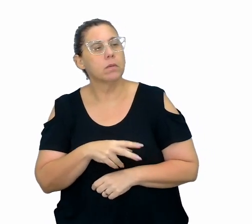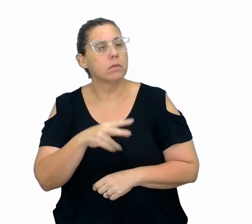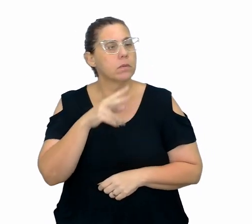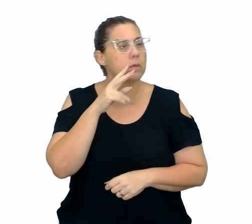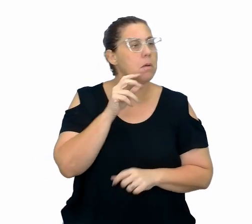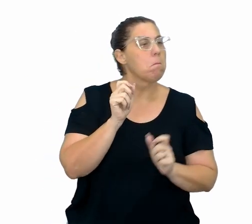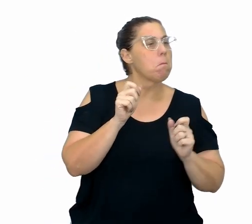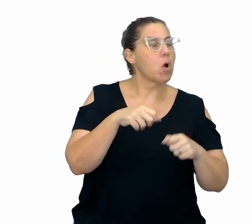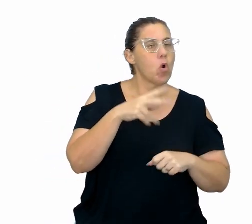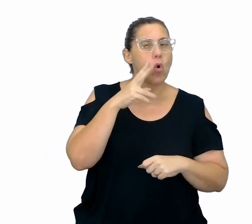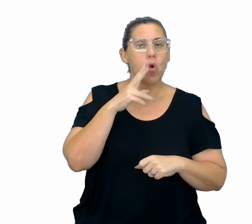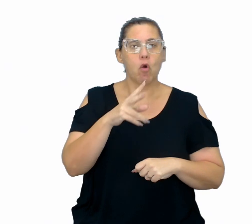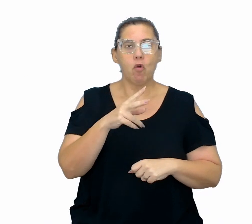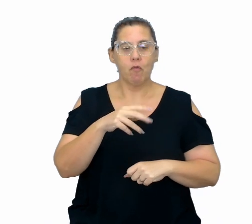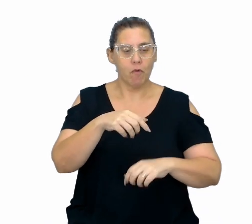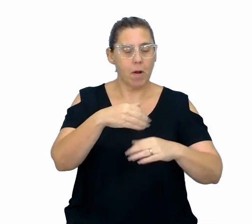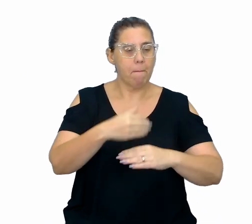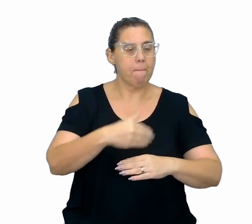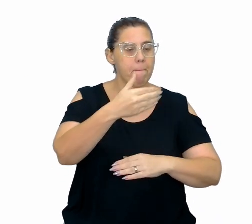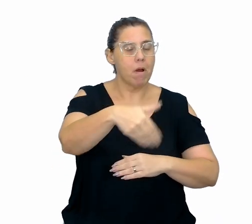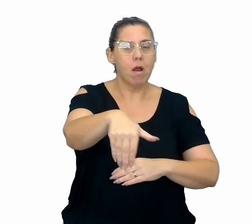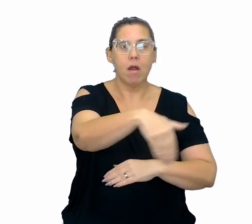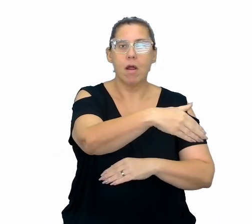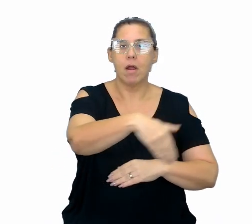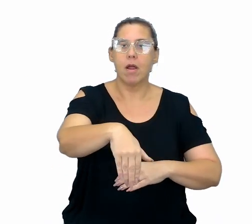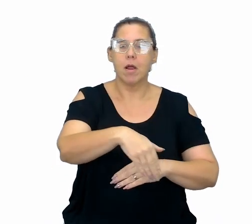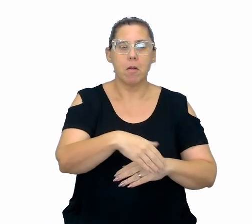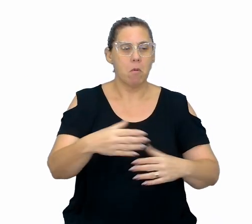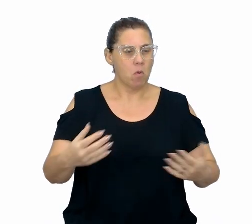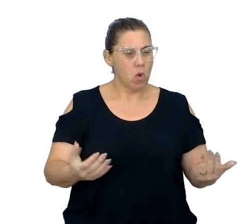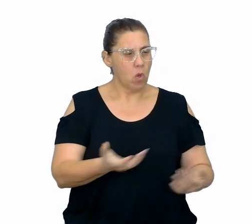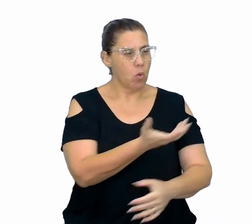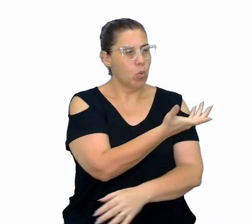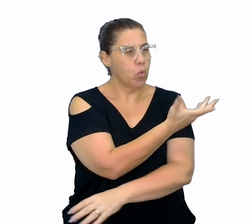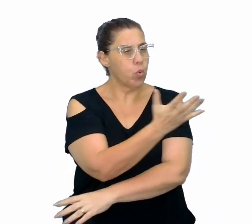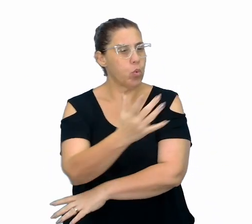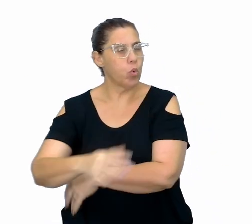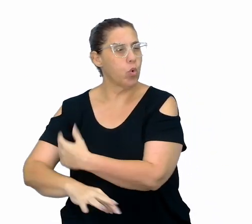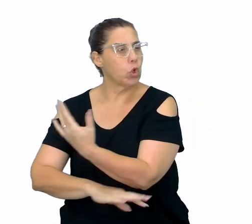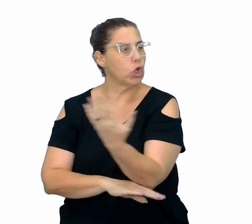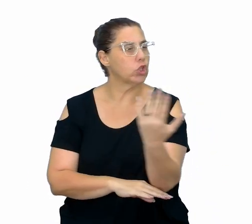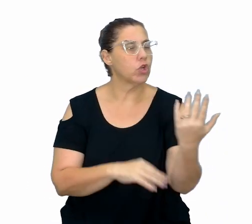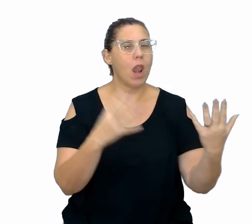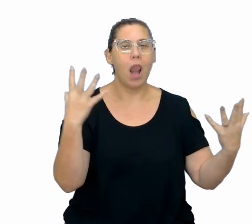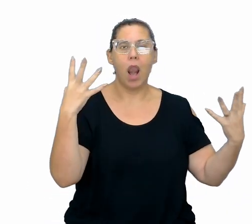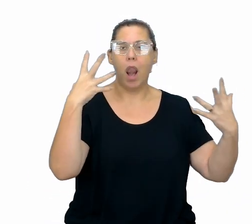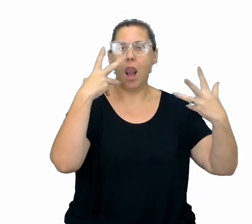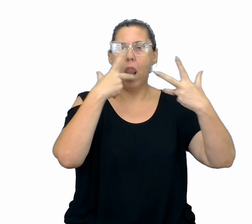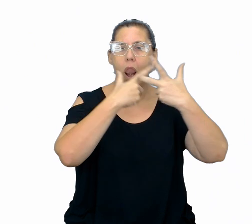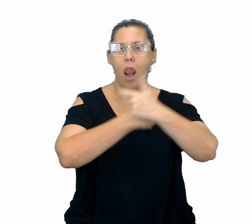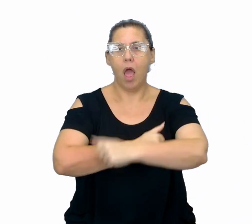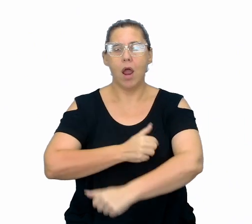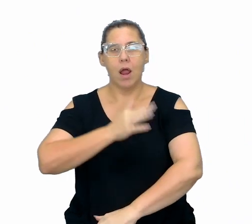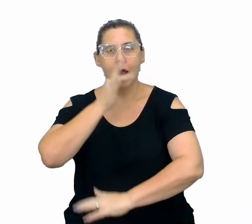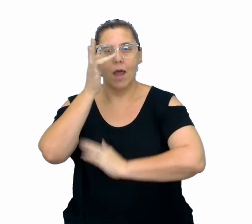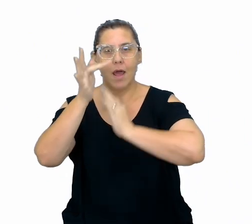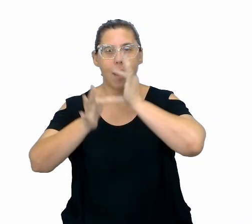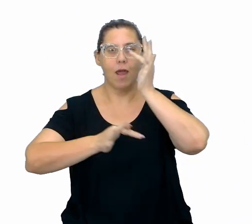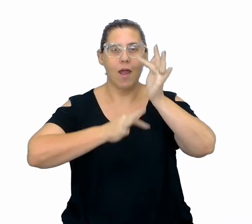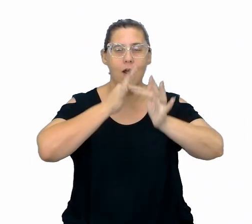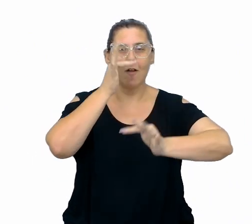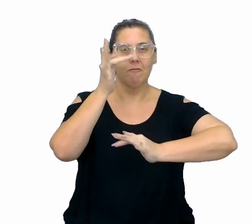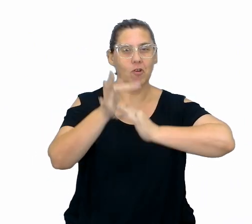era possível ver no quintal vizinho um magnífico jardim cheio das mais lindas flores, das mais